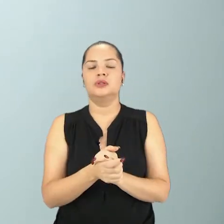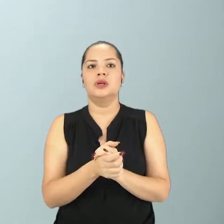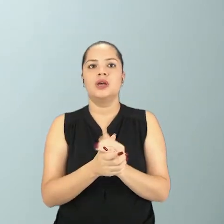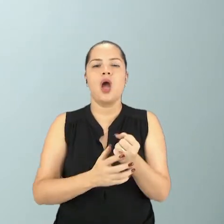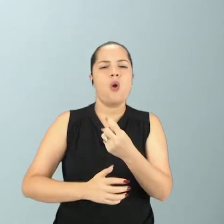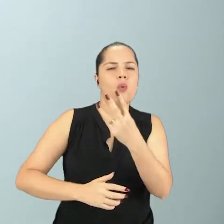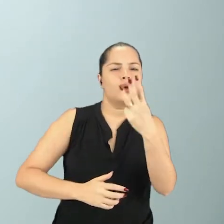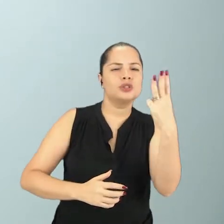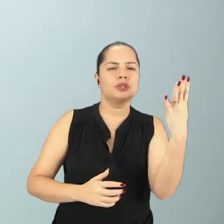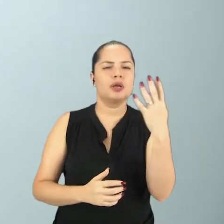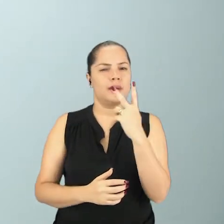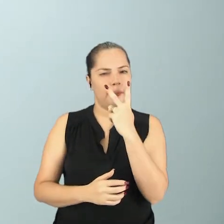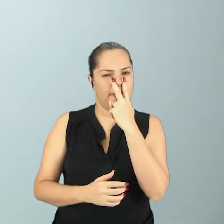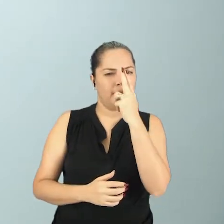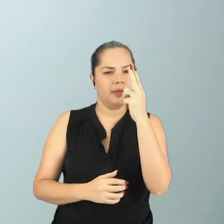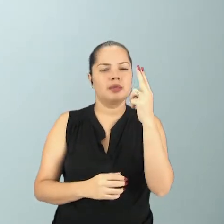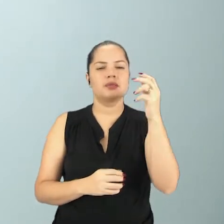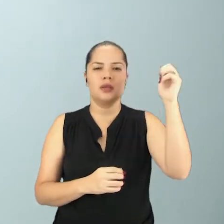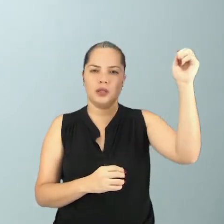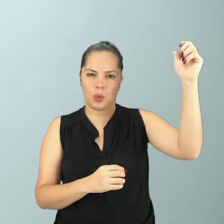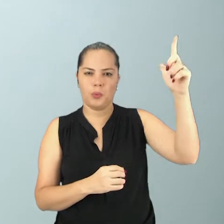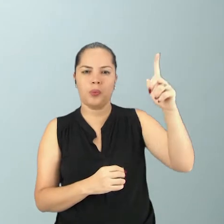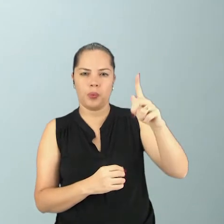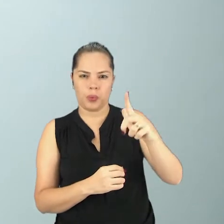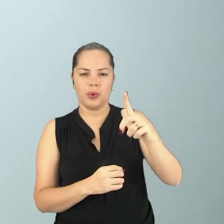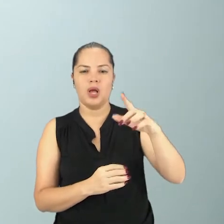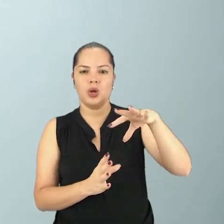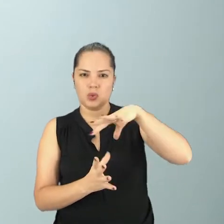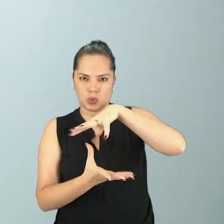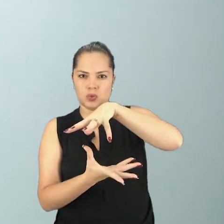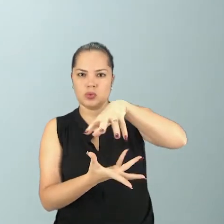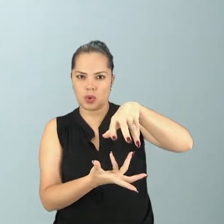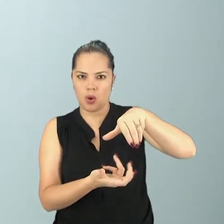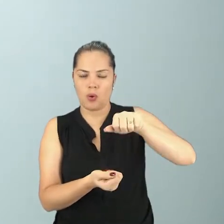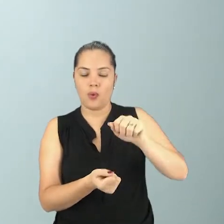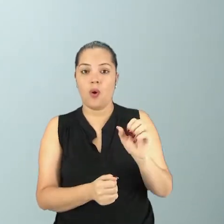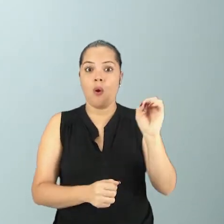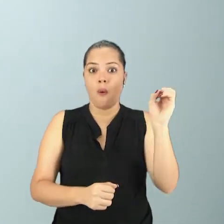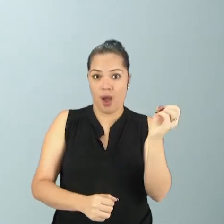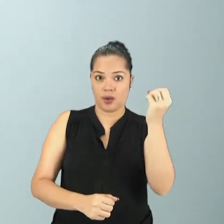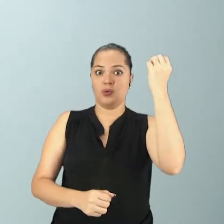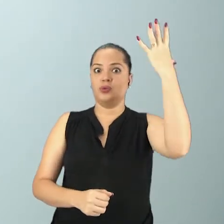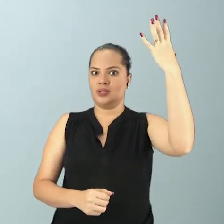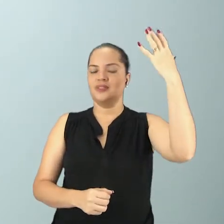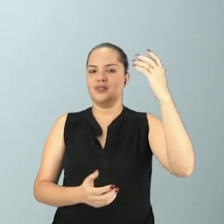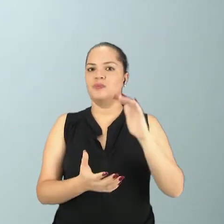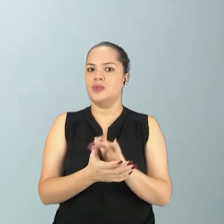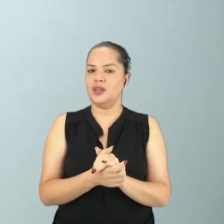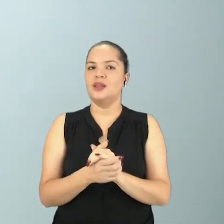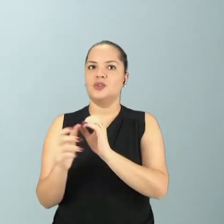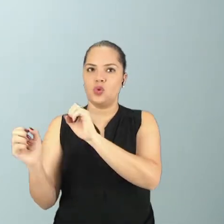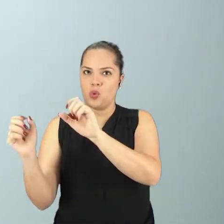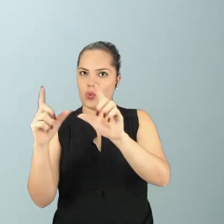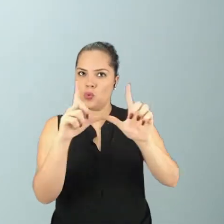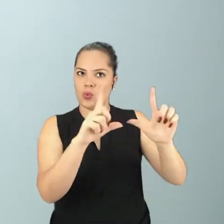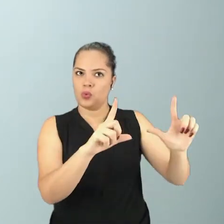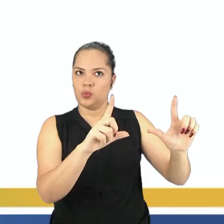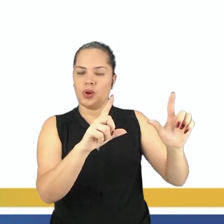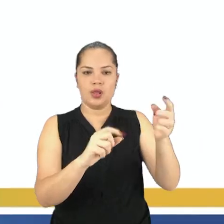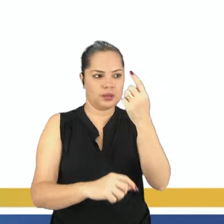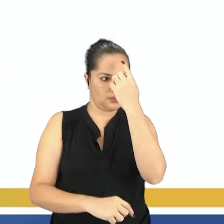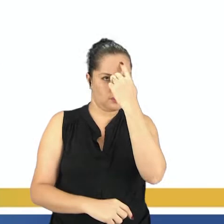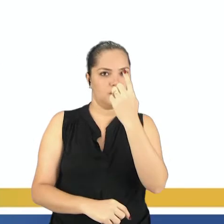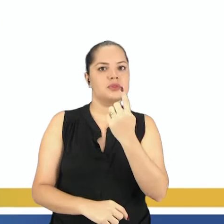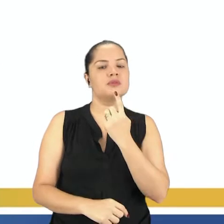parecidas de energia solar, tá bom? Ó, esse acontecimento, né, Aqui no slide ainda continua falando do solstício,